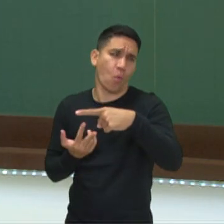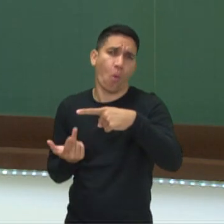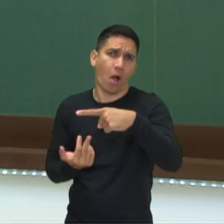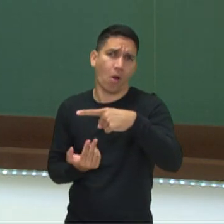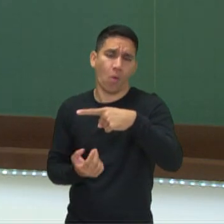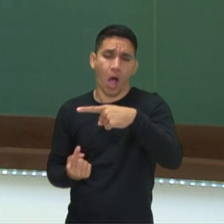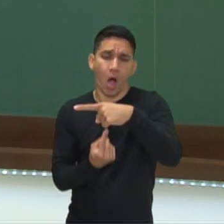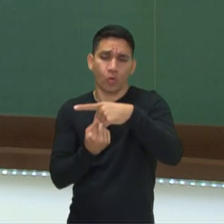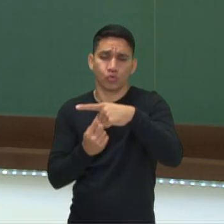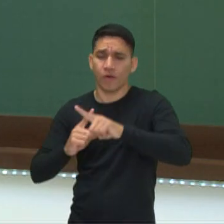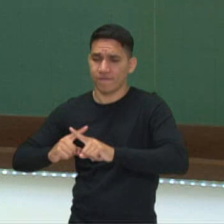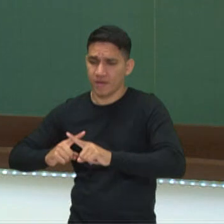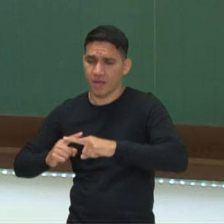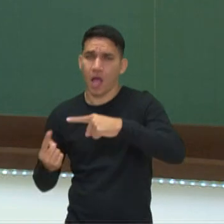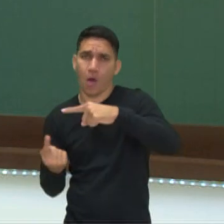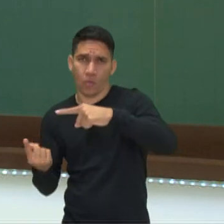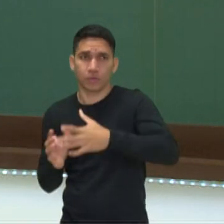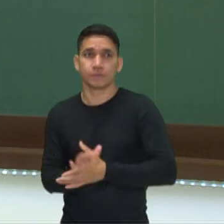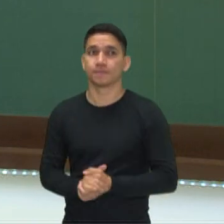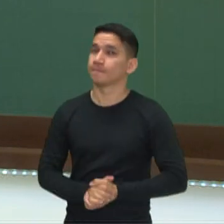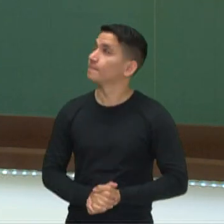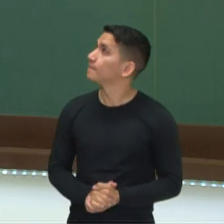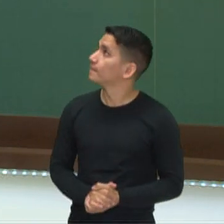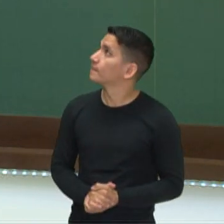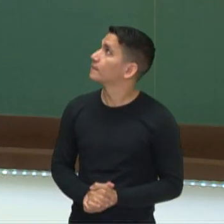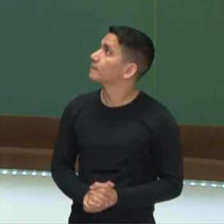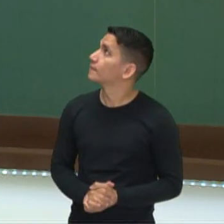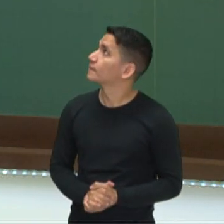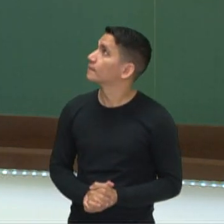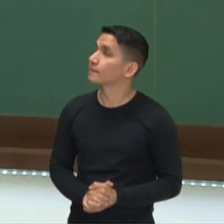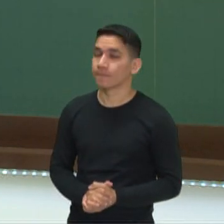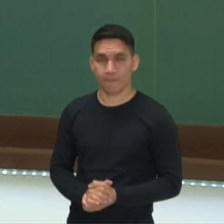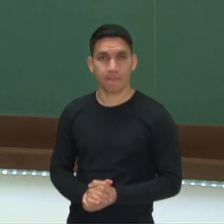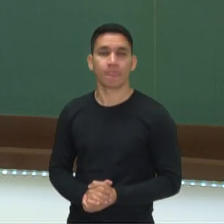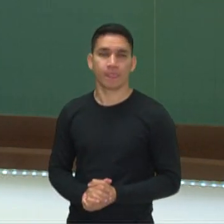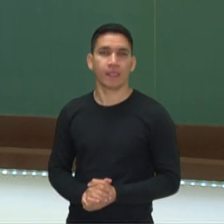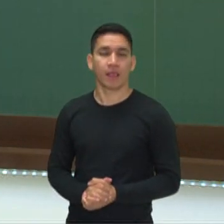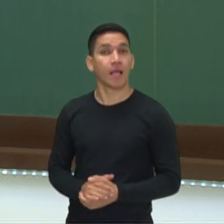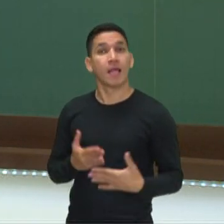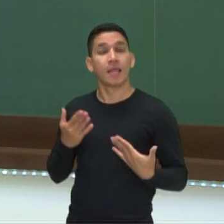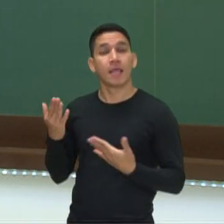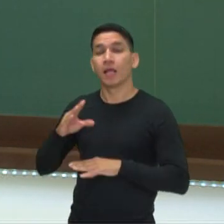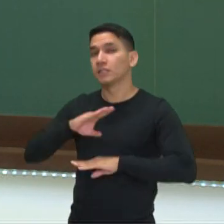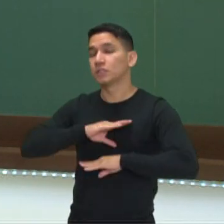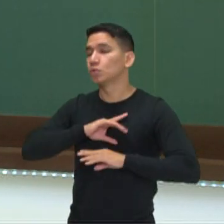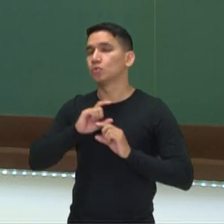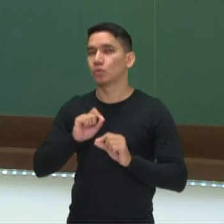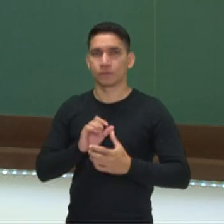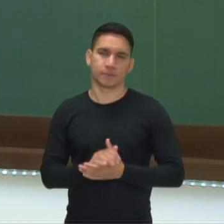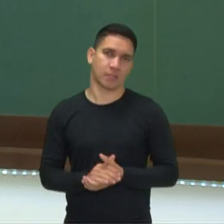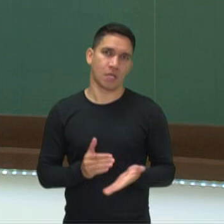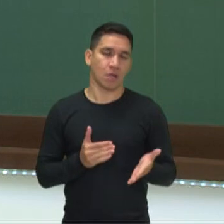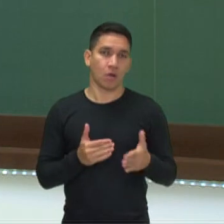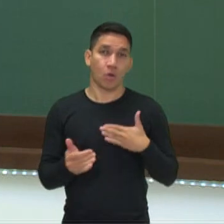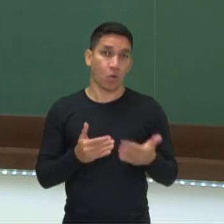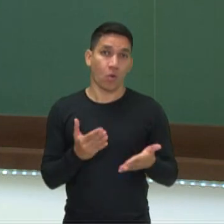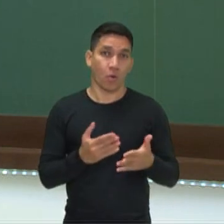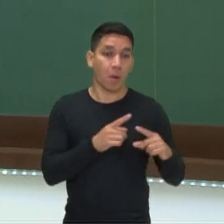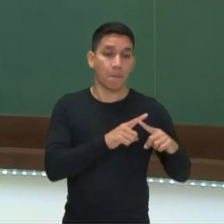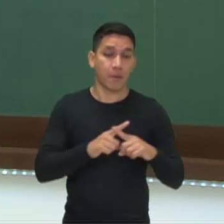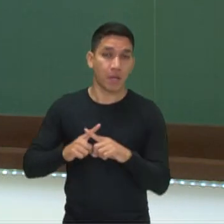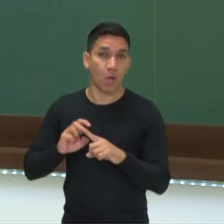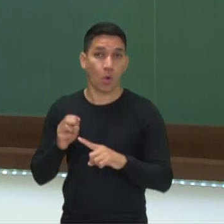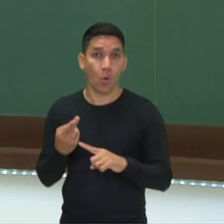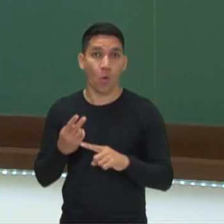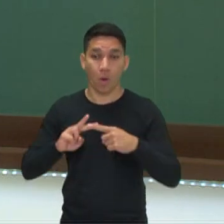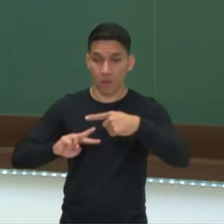né? Então, 1,58 vezes 1,58. No caso, bom, tanto no caso da multiplicação quanto